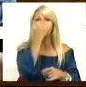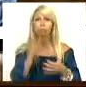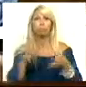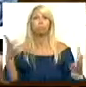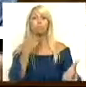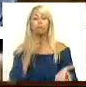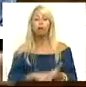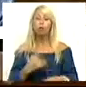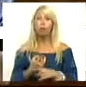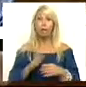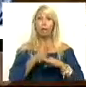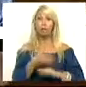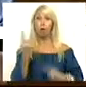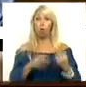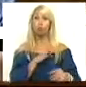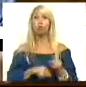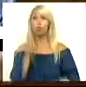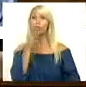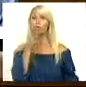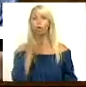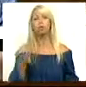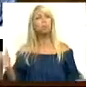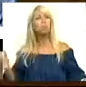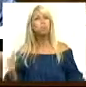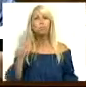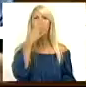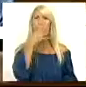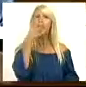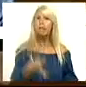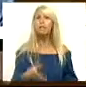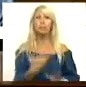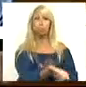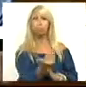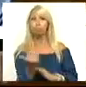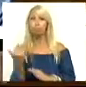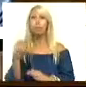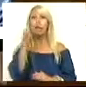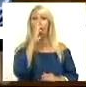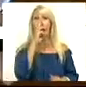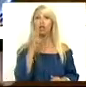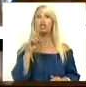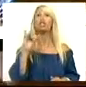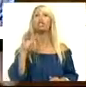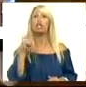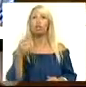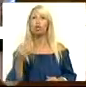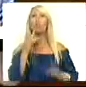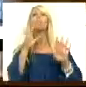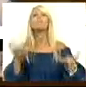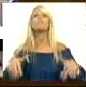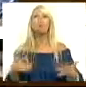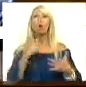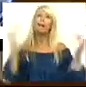intervenção de alguns senhores deputados até davam a entender que a extração de gás de xisto pode fazer diminuir a